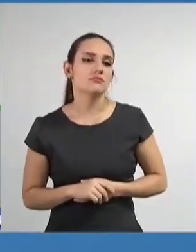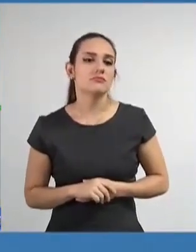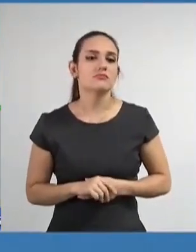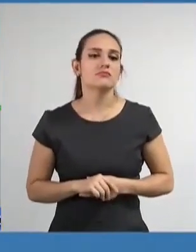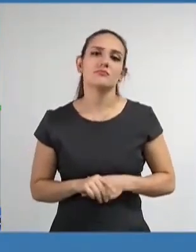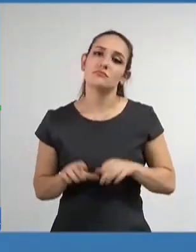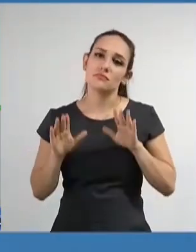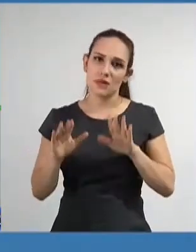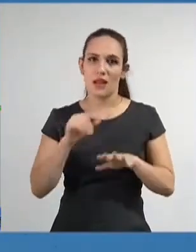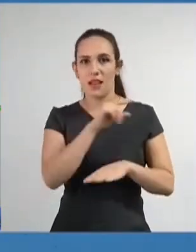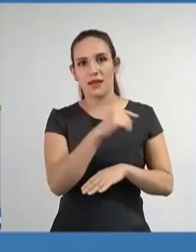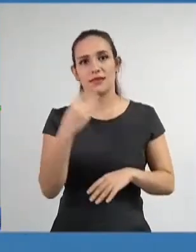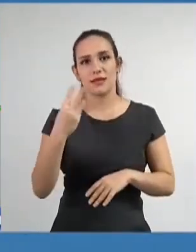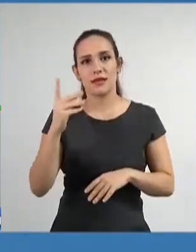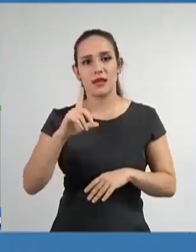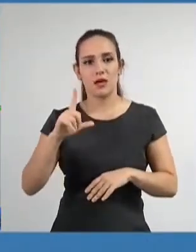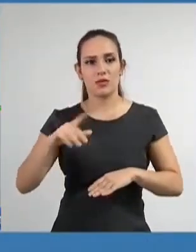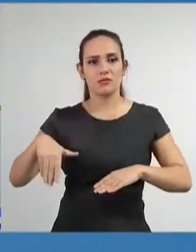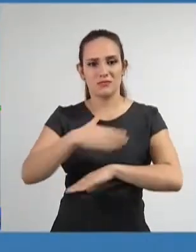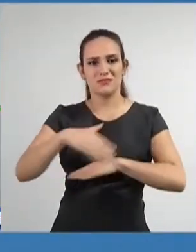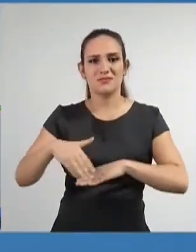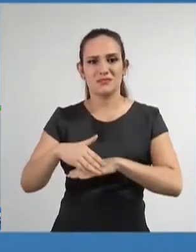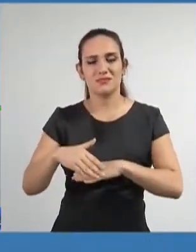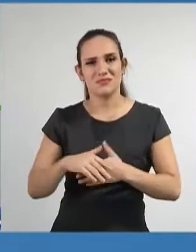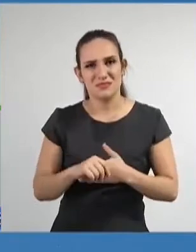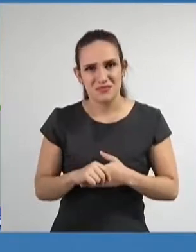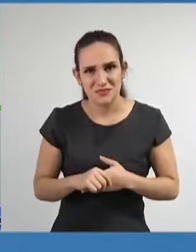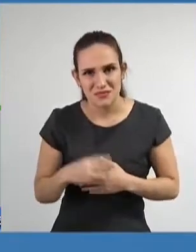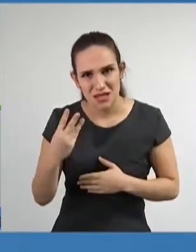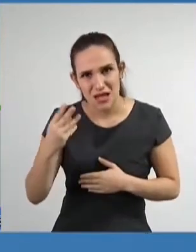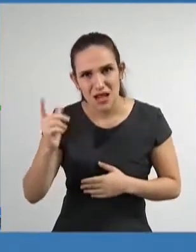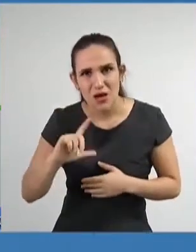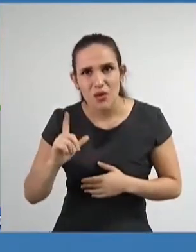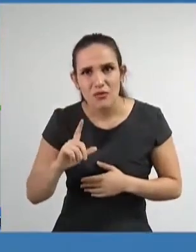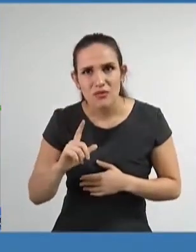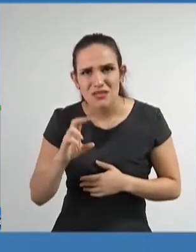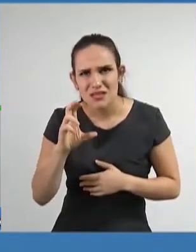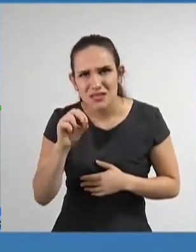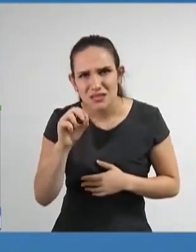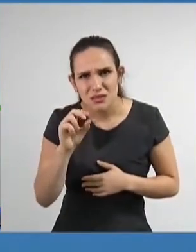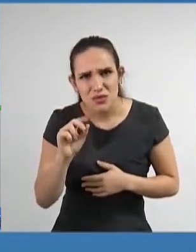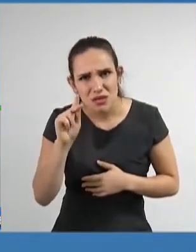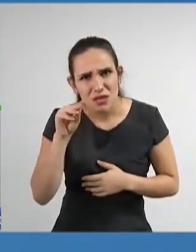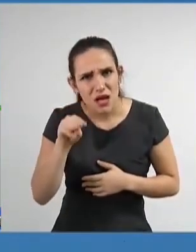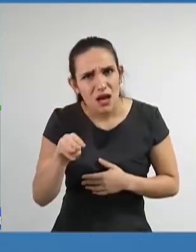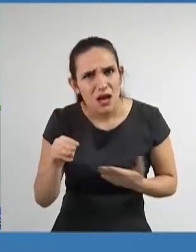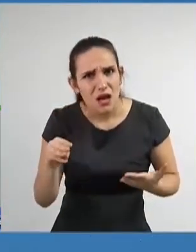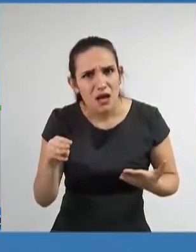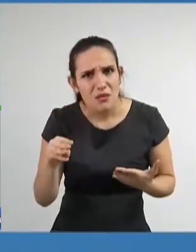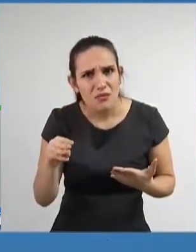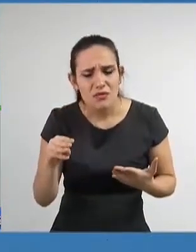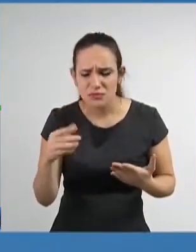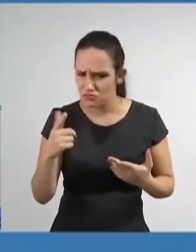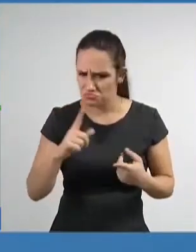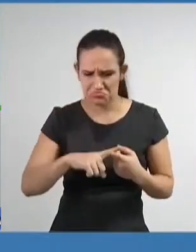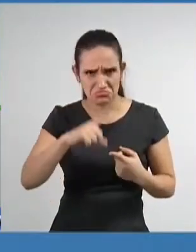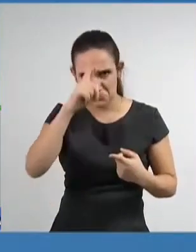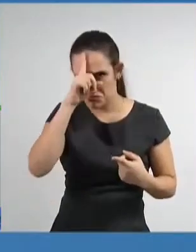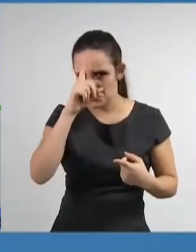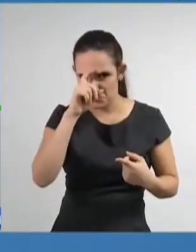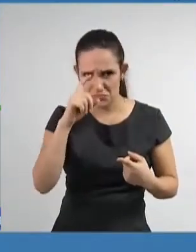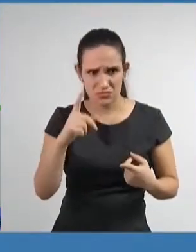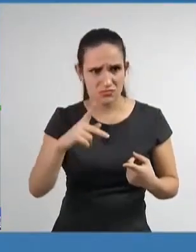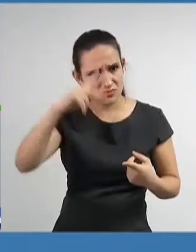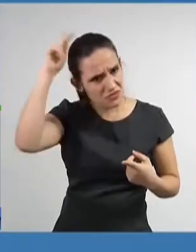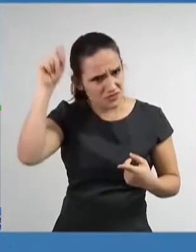todo respeito, 50 por hora, saída para Três Lagoas. Ali nós também não temos um hospital, presidente